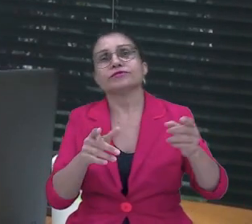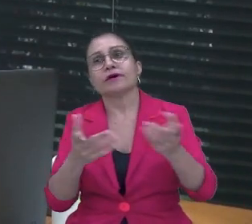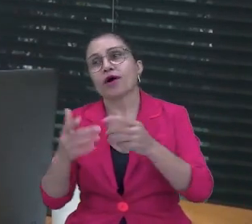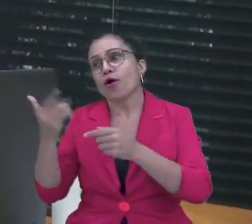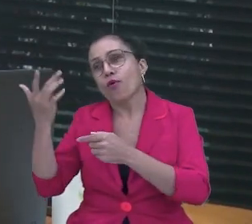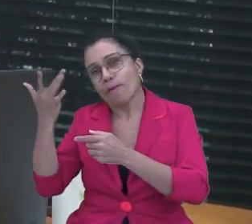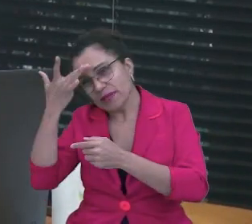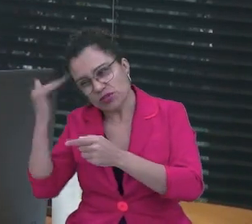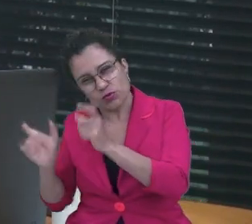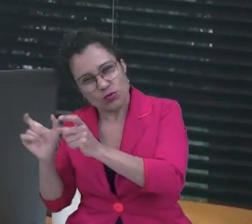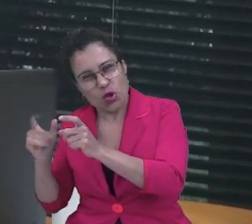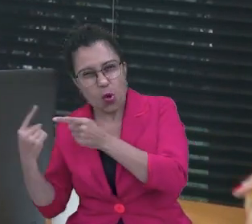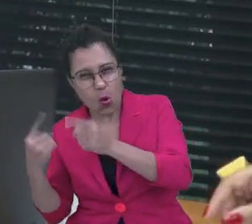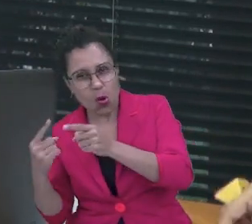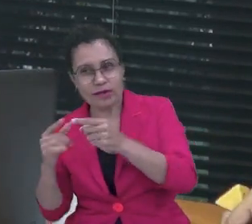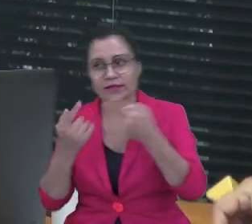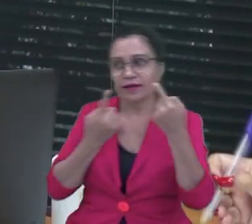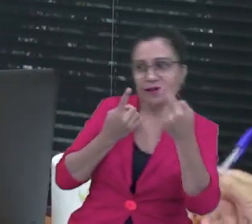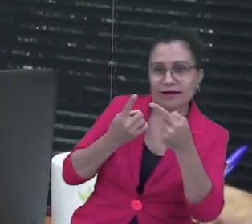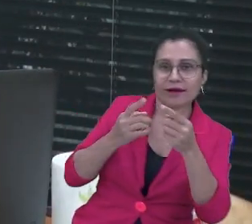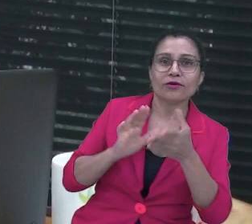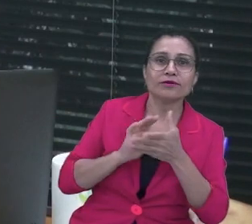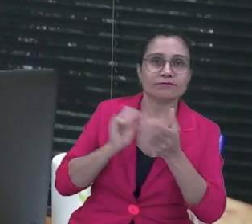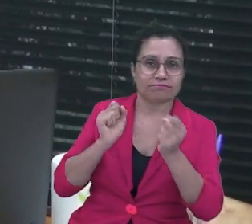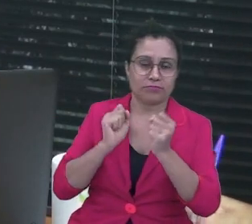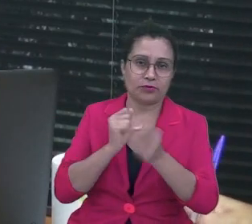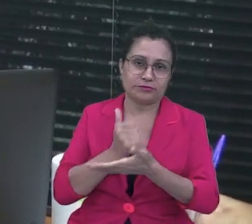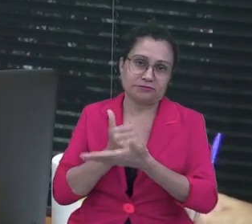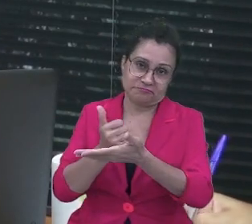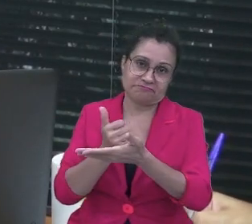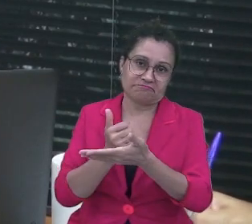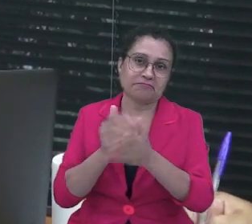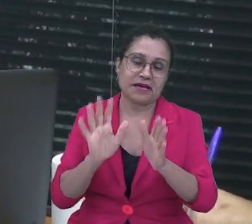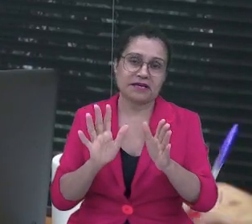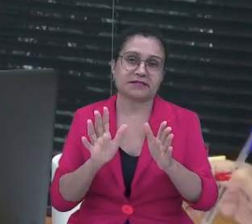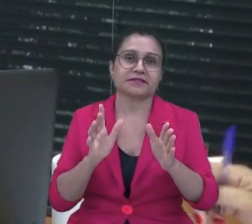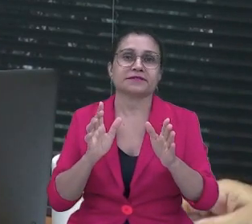favoráveis, questionam, mas eu acho que a gente pode encerrar, professora,